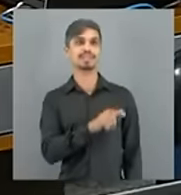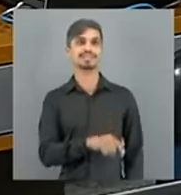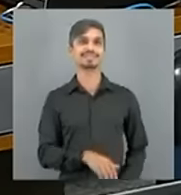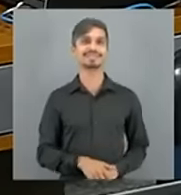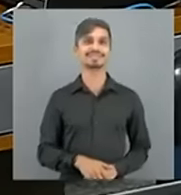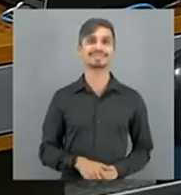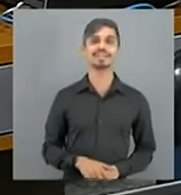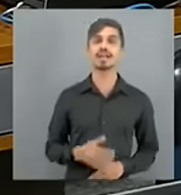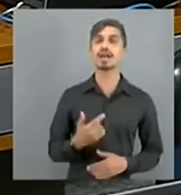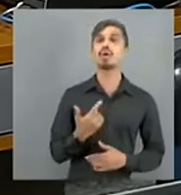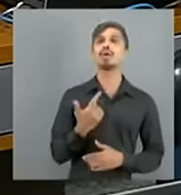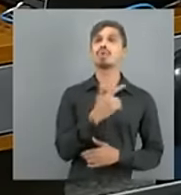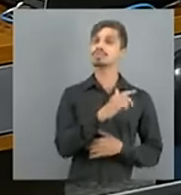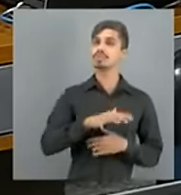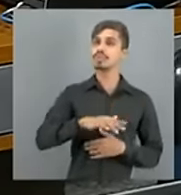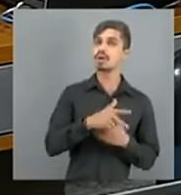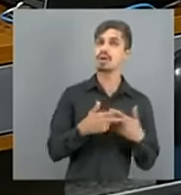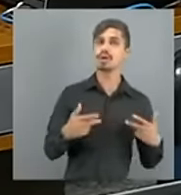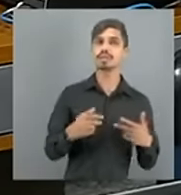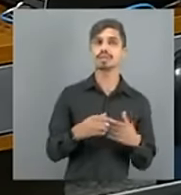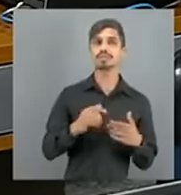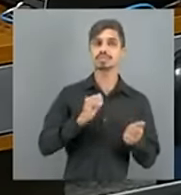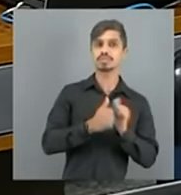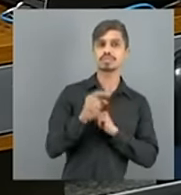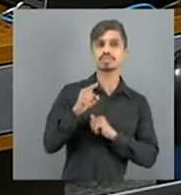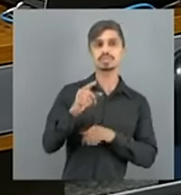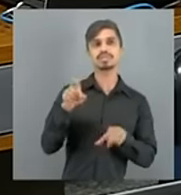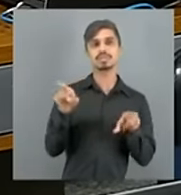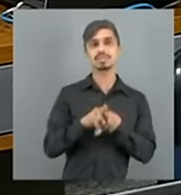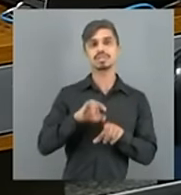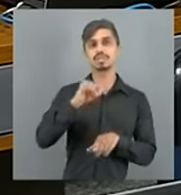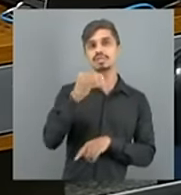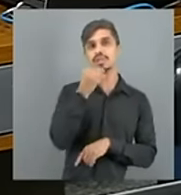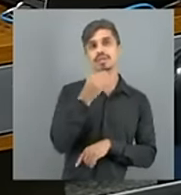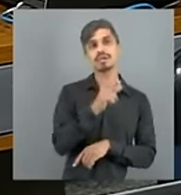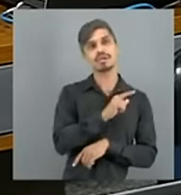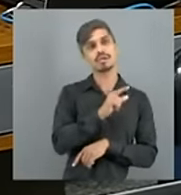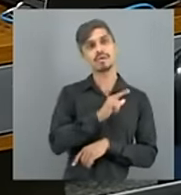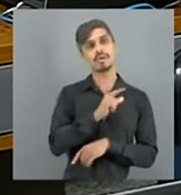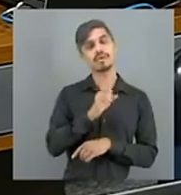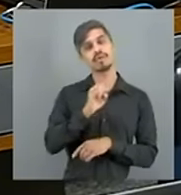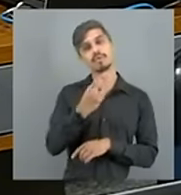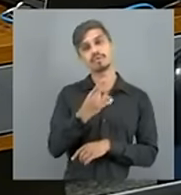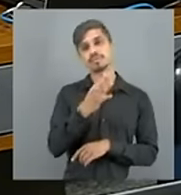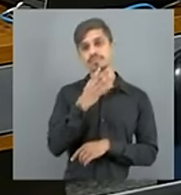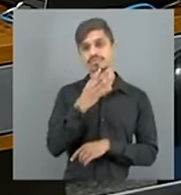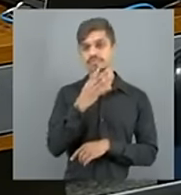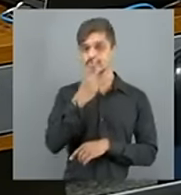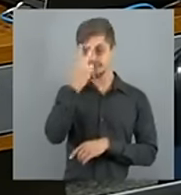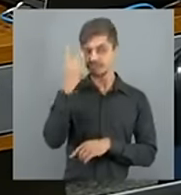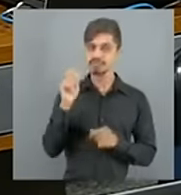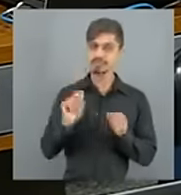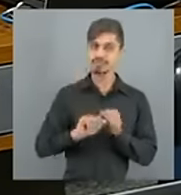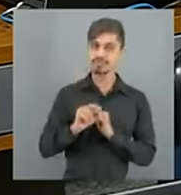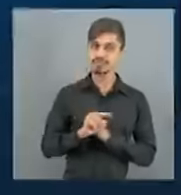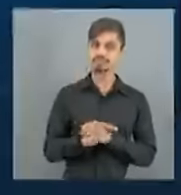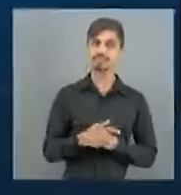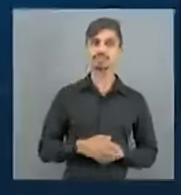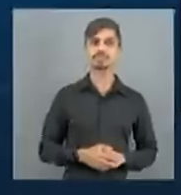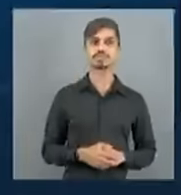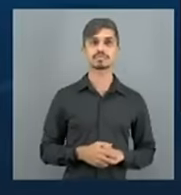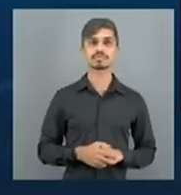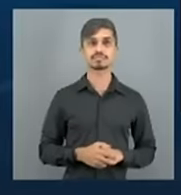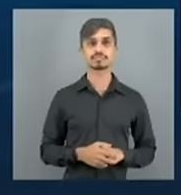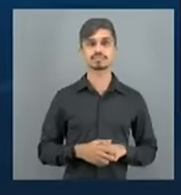atividade esportiva no país, além do futebol, você teve oportunidade de, ou conhece alguém que o faça?